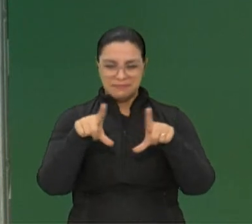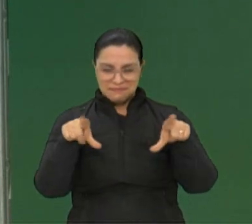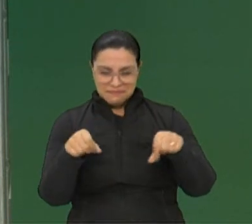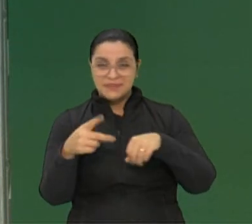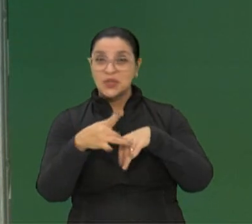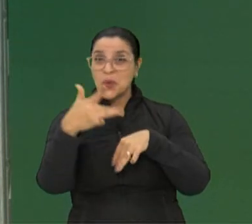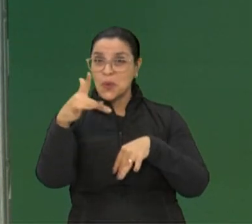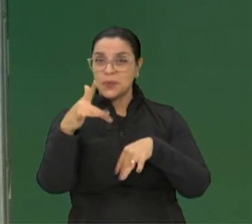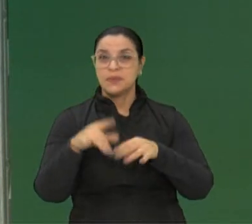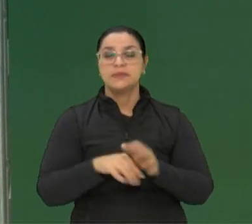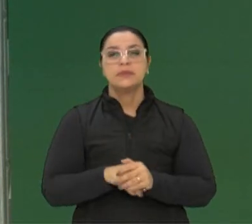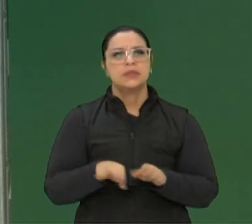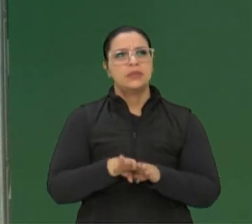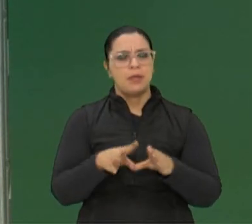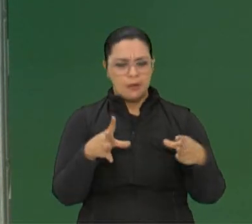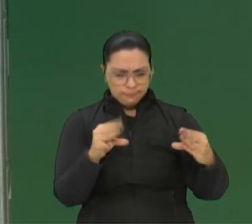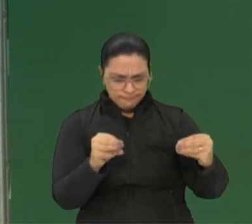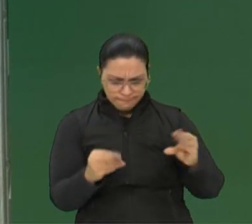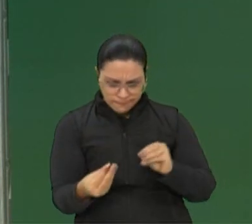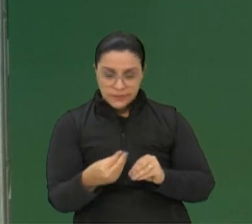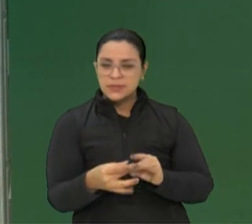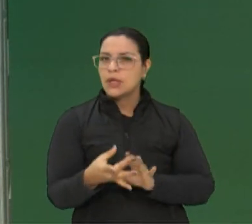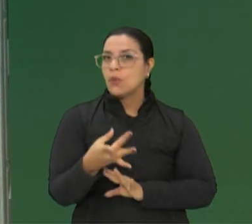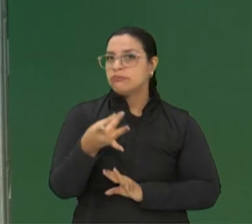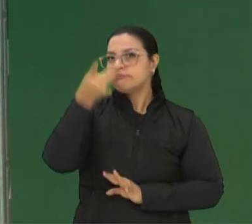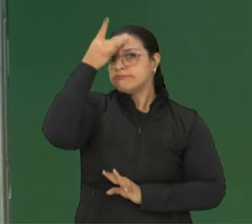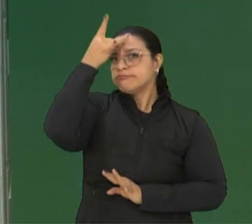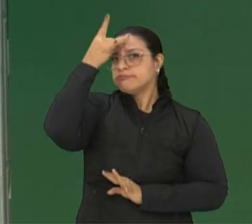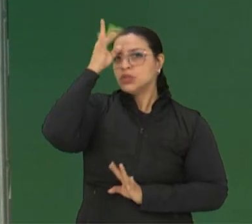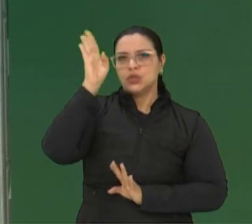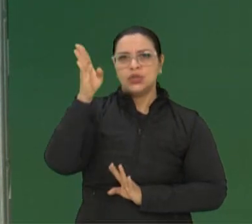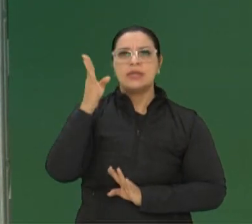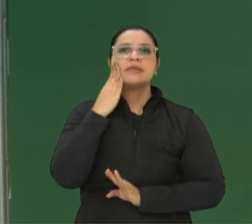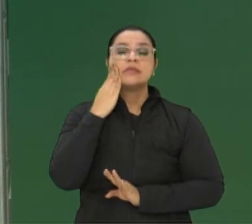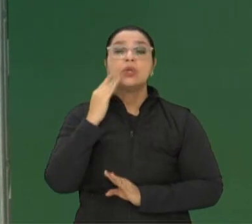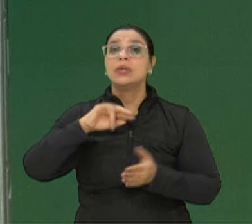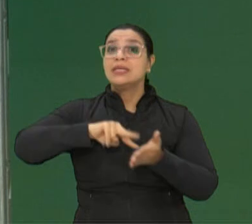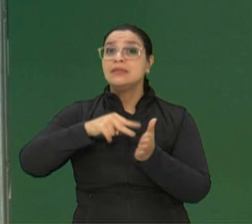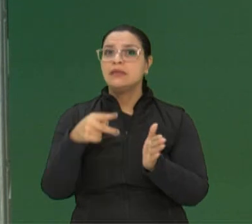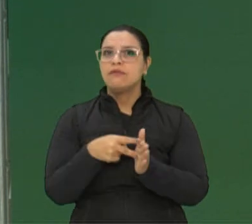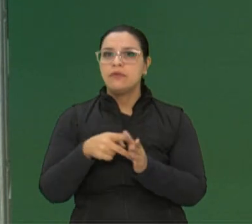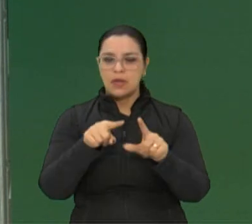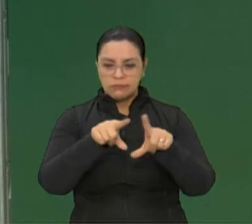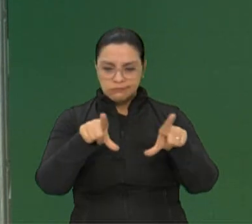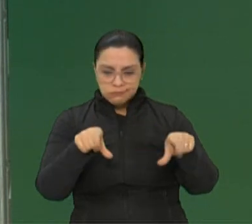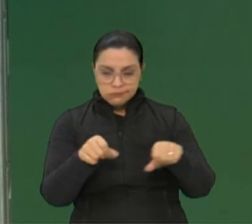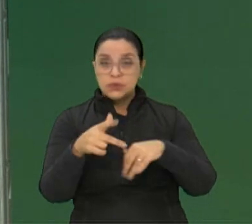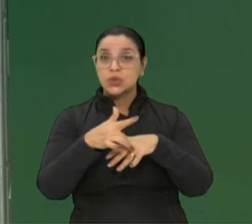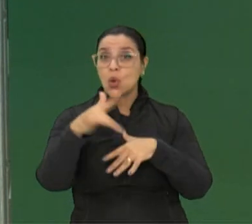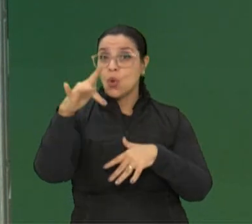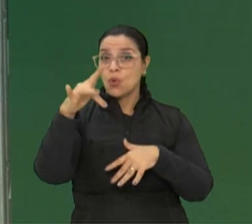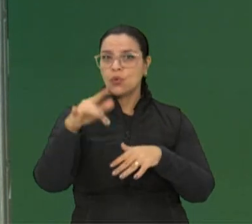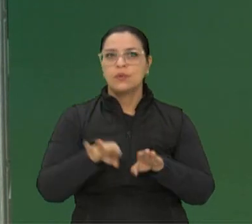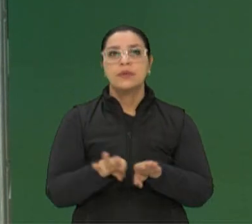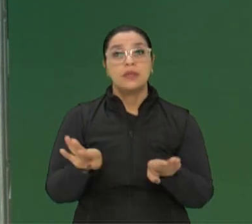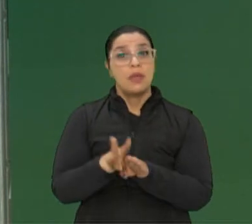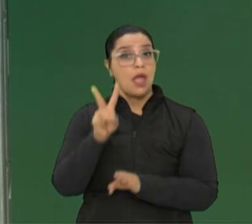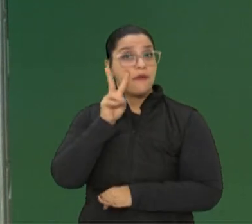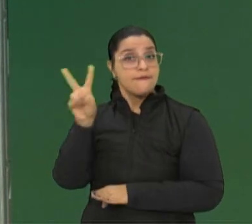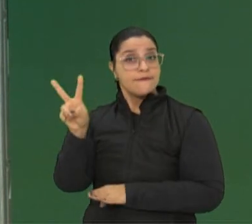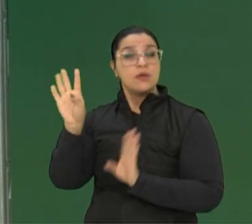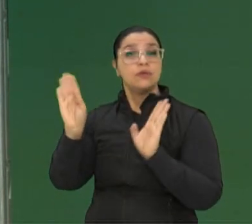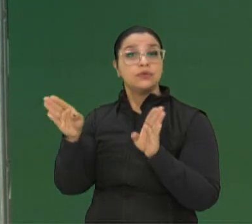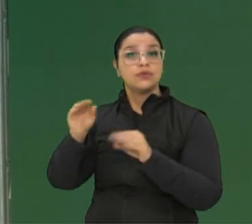ouro. Então, se eu vi pela experiência, né? Peguei nela, eu guardei, ficou impresso na minha mente o que é uma barra de ouro. O Hume também disse que ele também viu